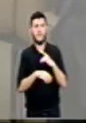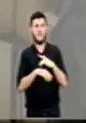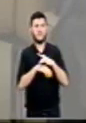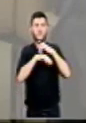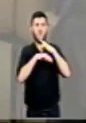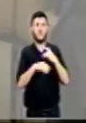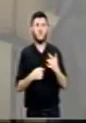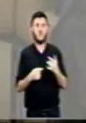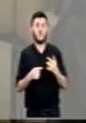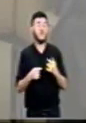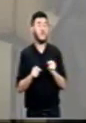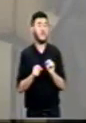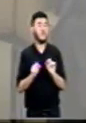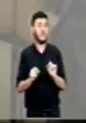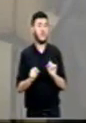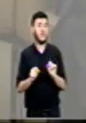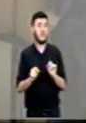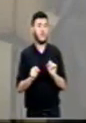foro